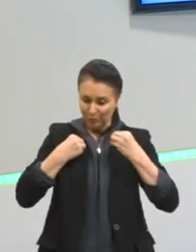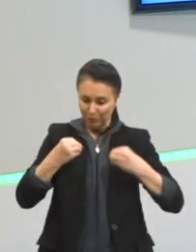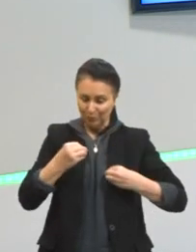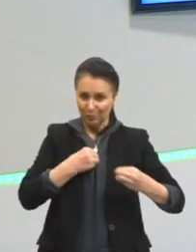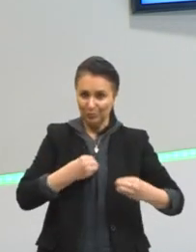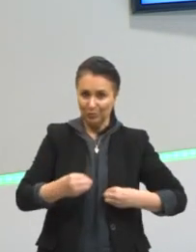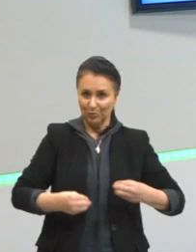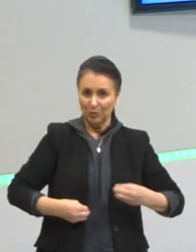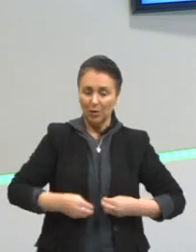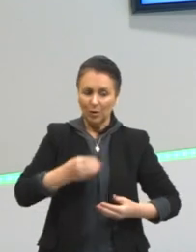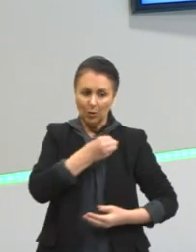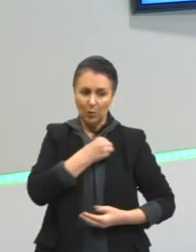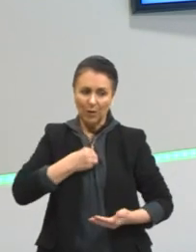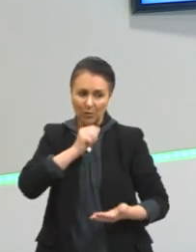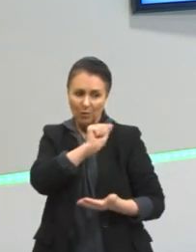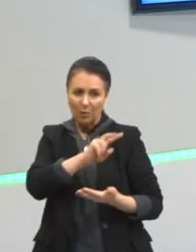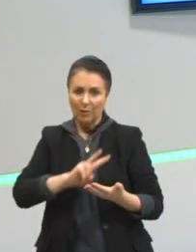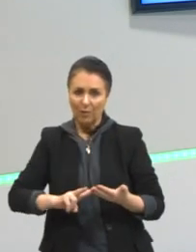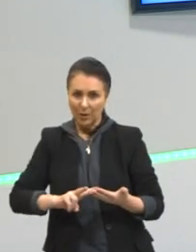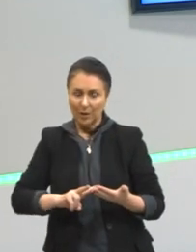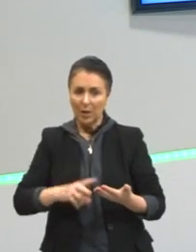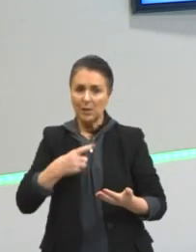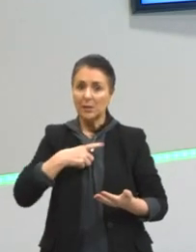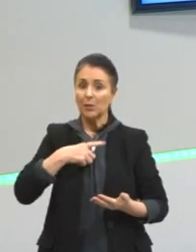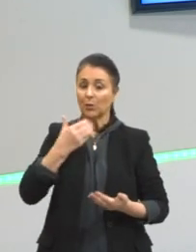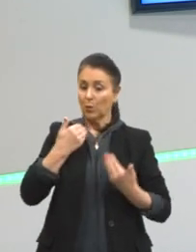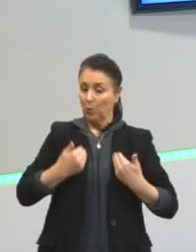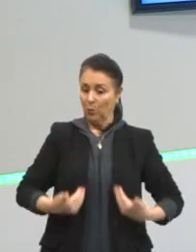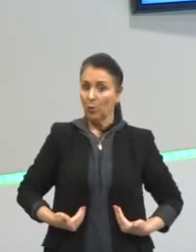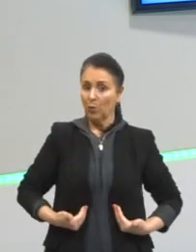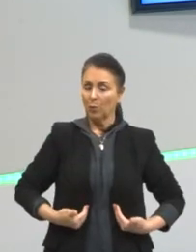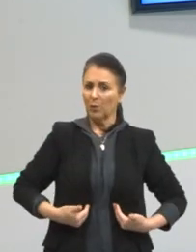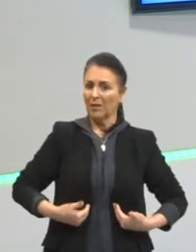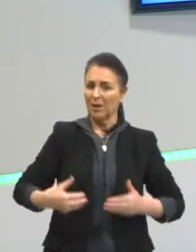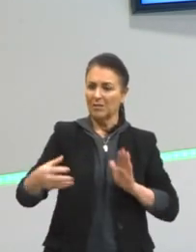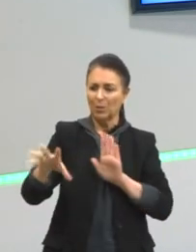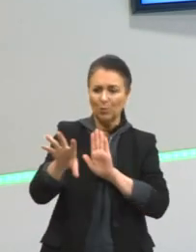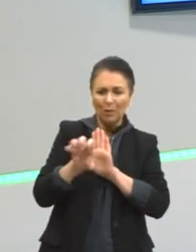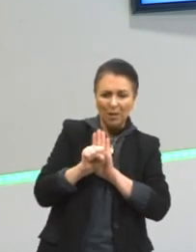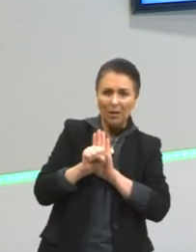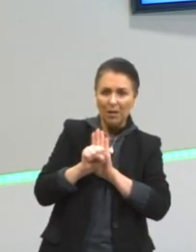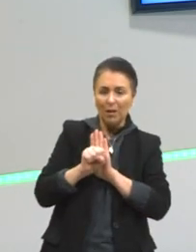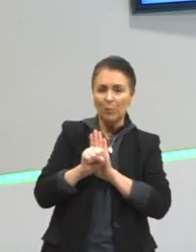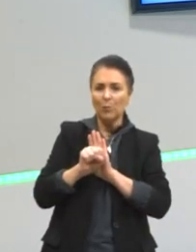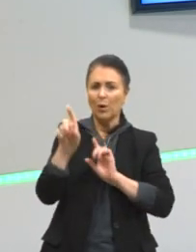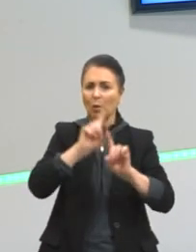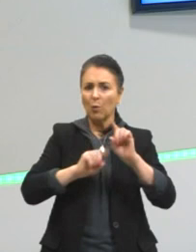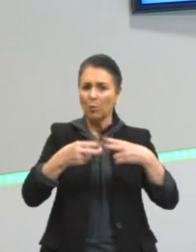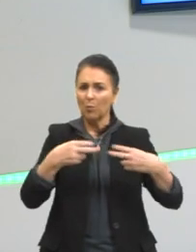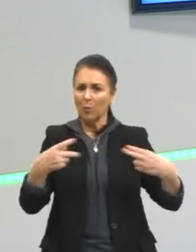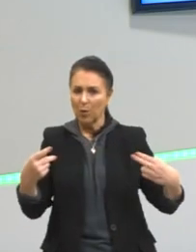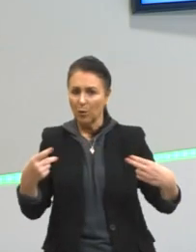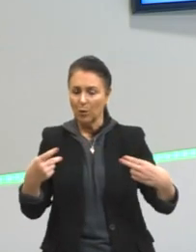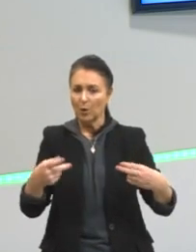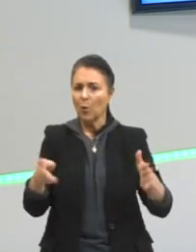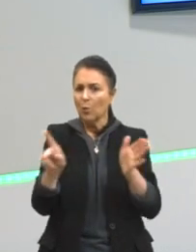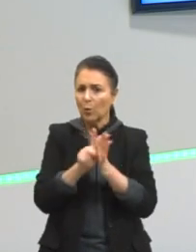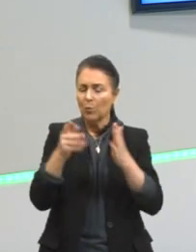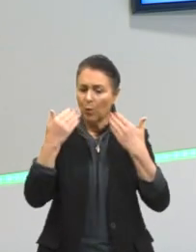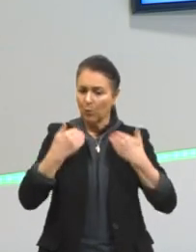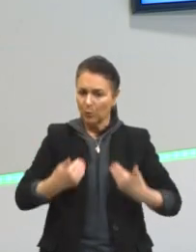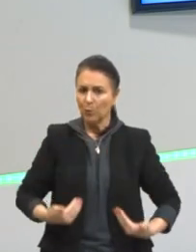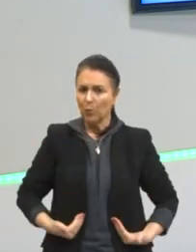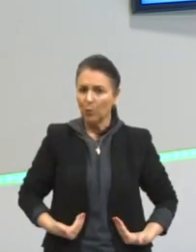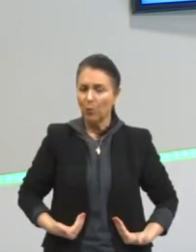médico já pode avaliar se o teu organismo está sendo atacado ou não por algum agente externo ou até mesmo o próprio corpo né